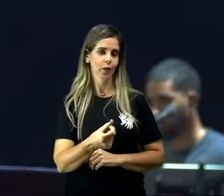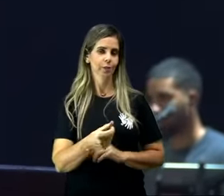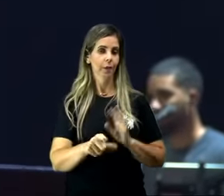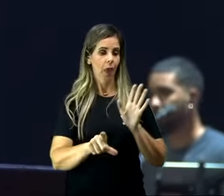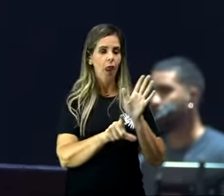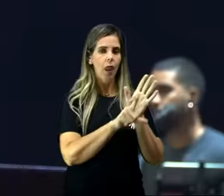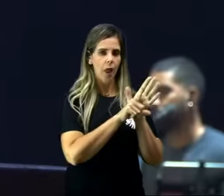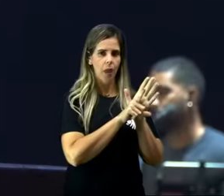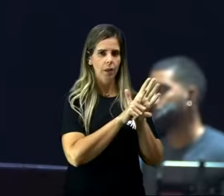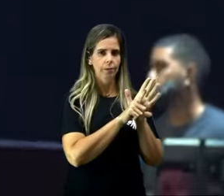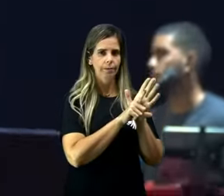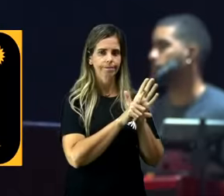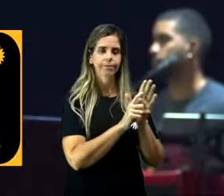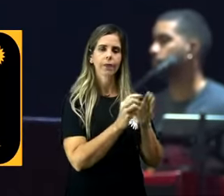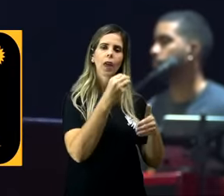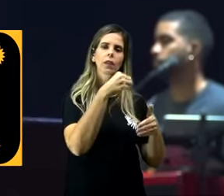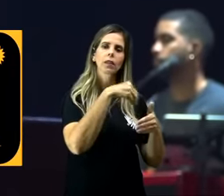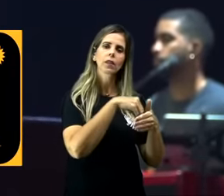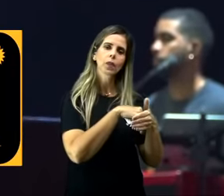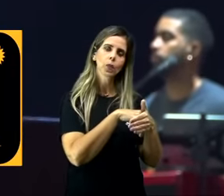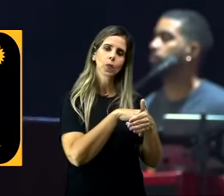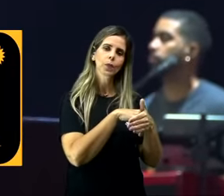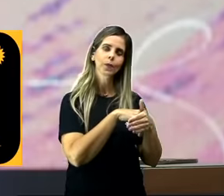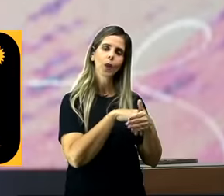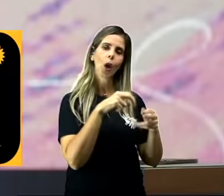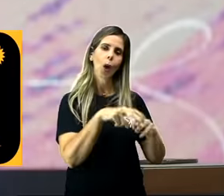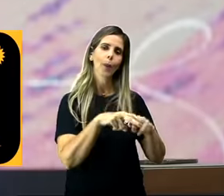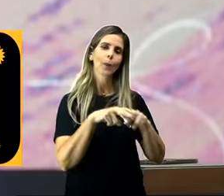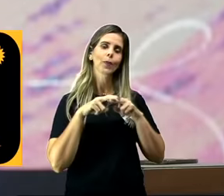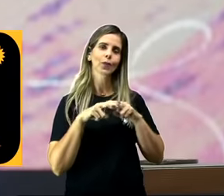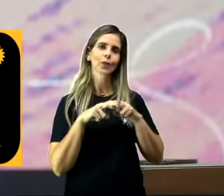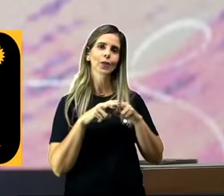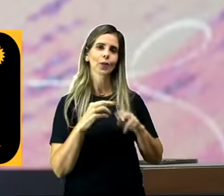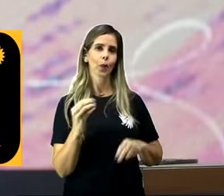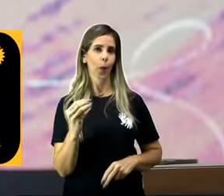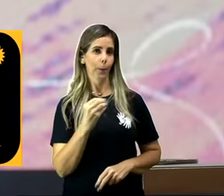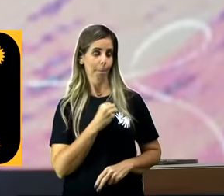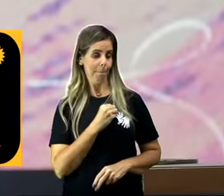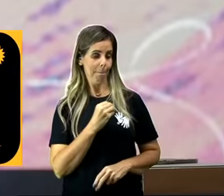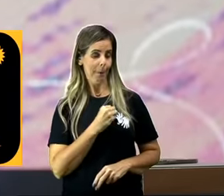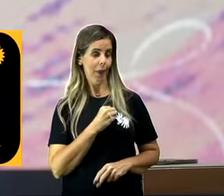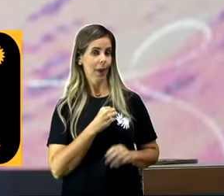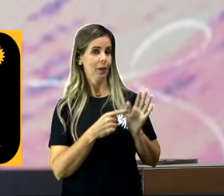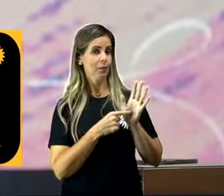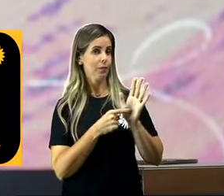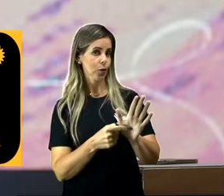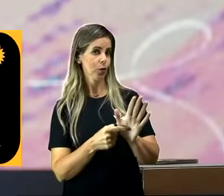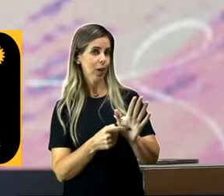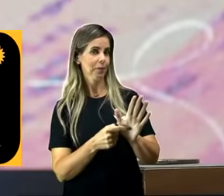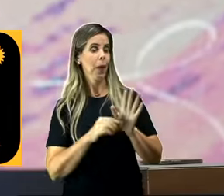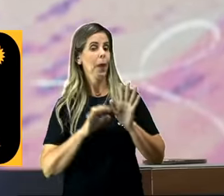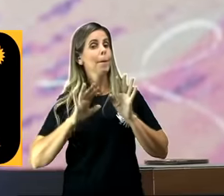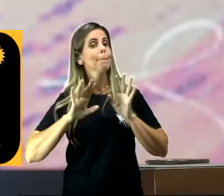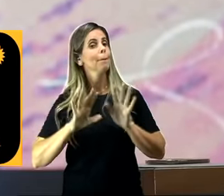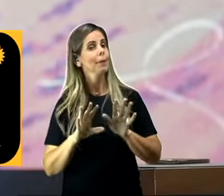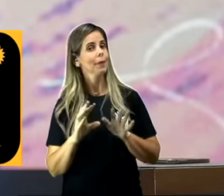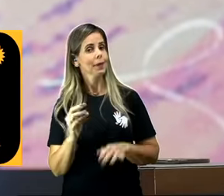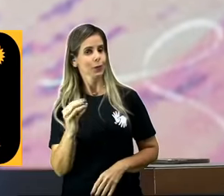introduzida para que a transgressão fosse ressaltada, mas aonde abundou o pecado.